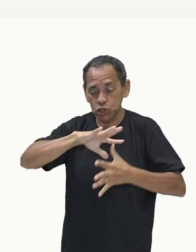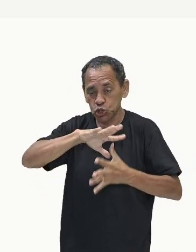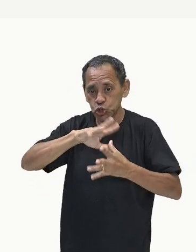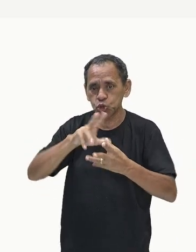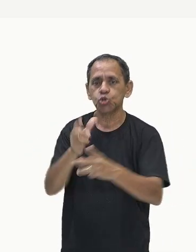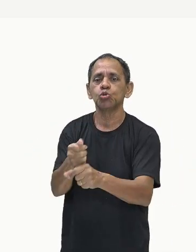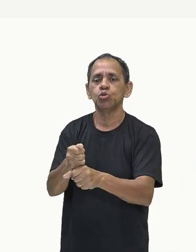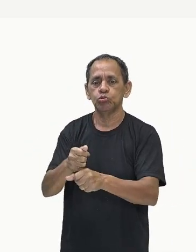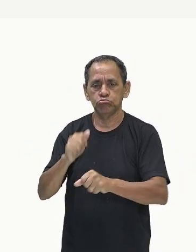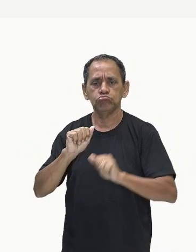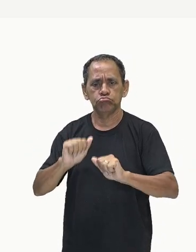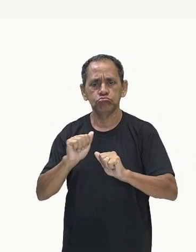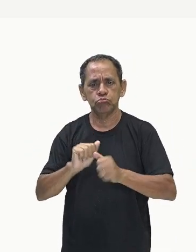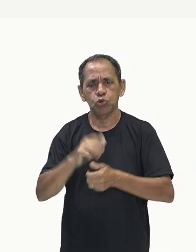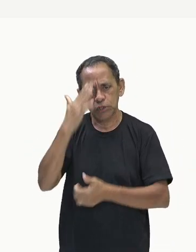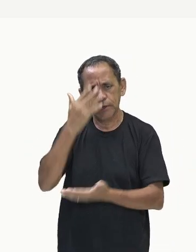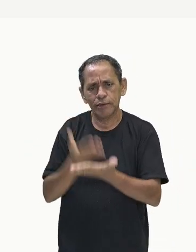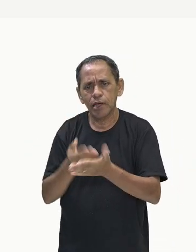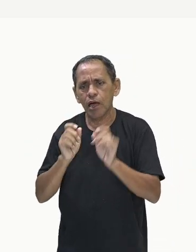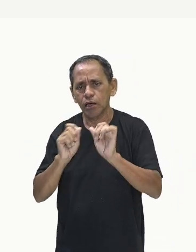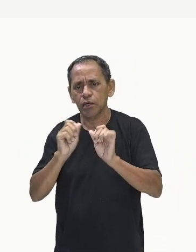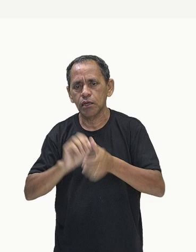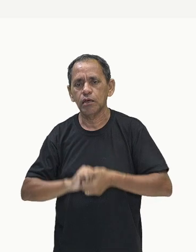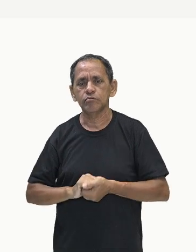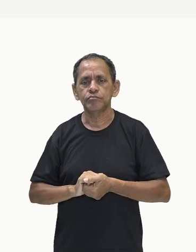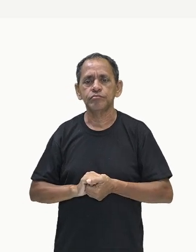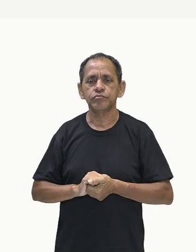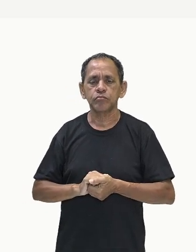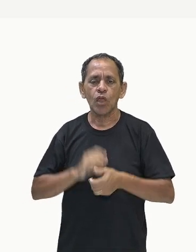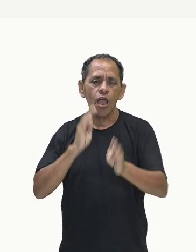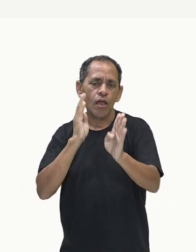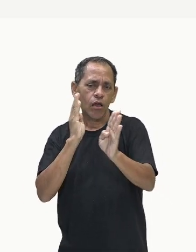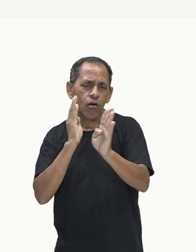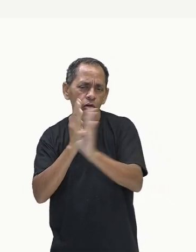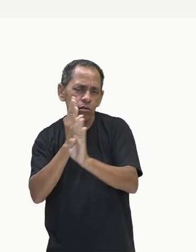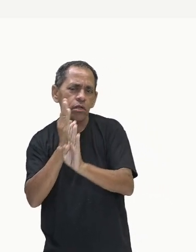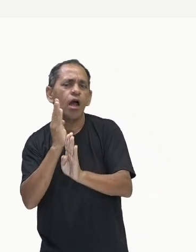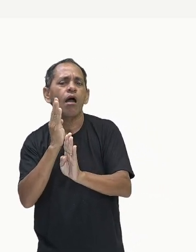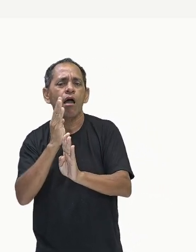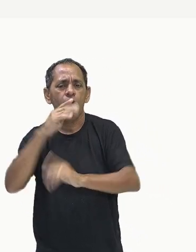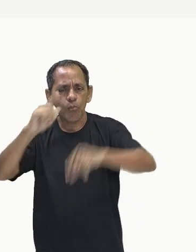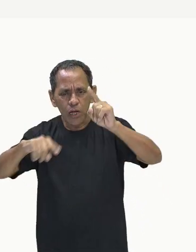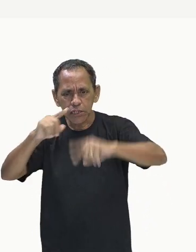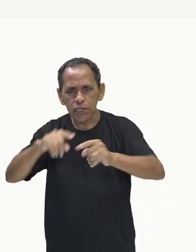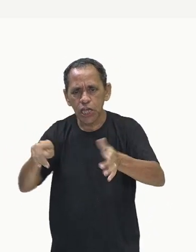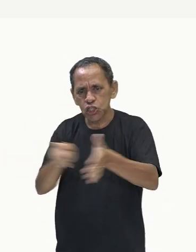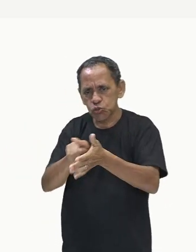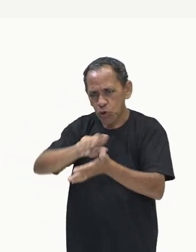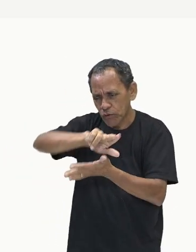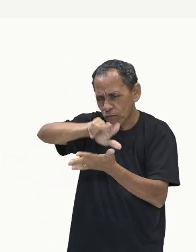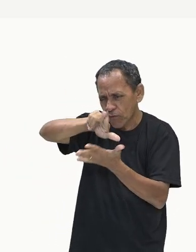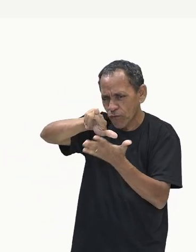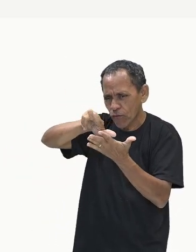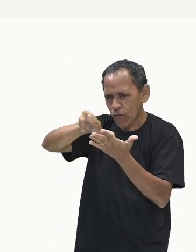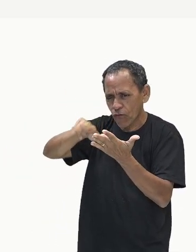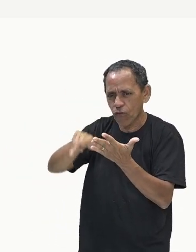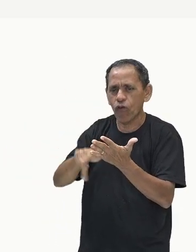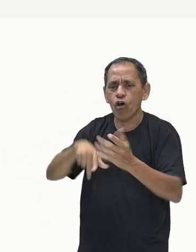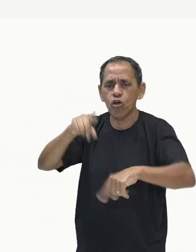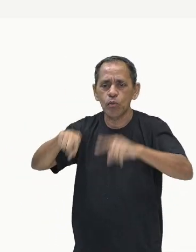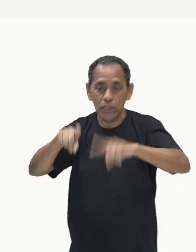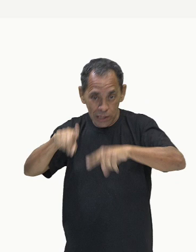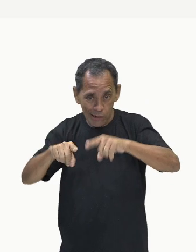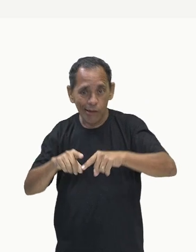pode considerar como fonte histórica fontes e uma infinidade de outros vestígios que nos